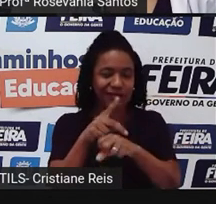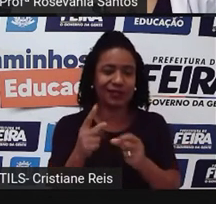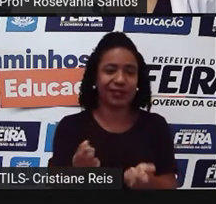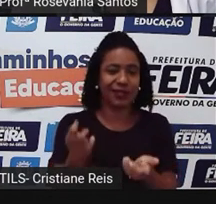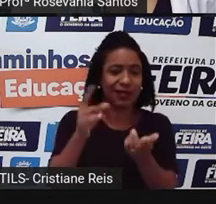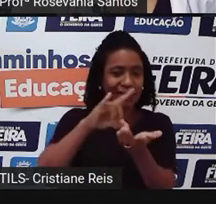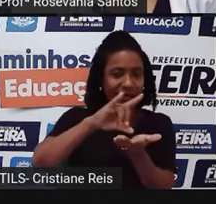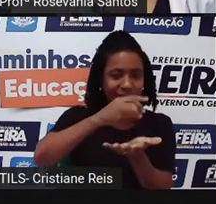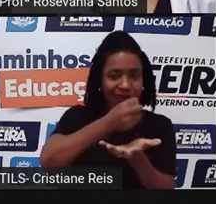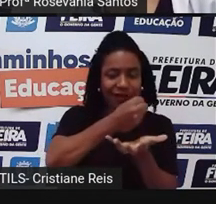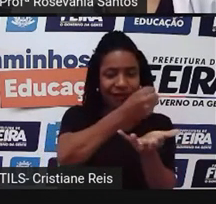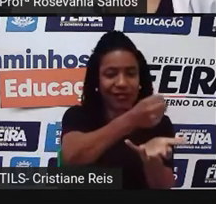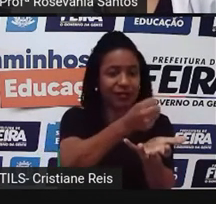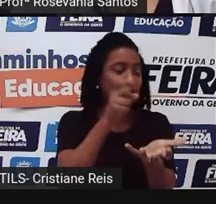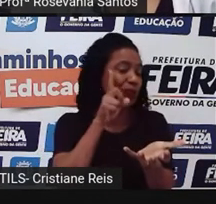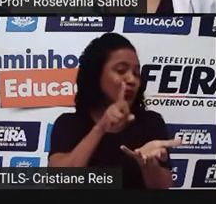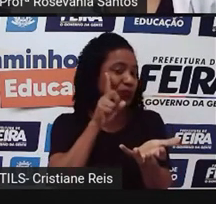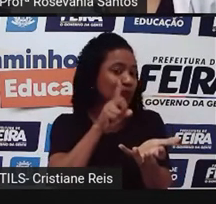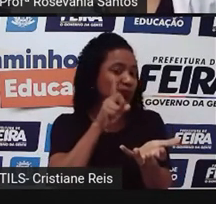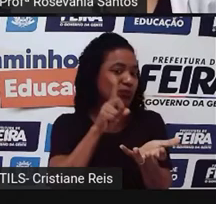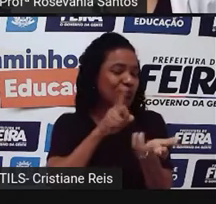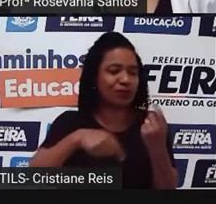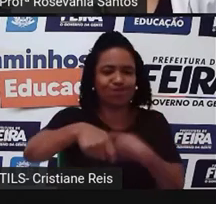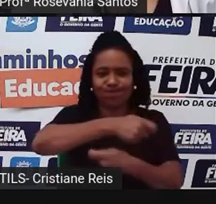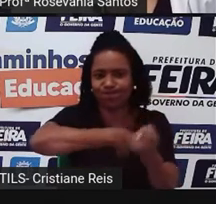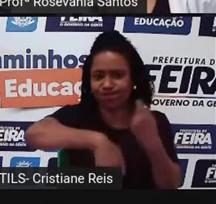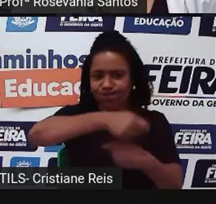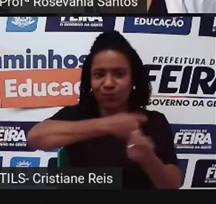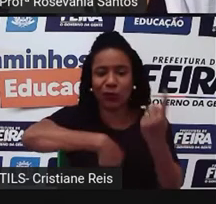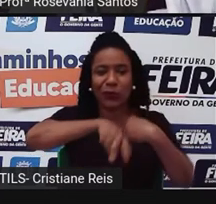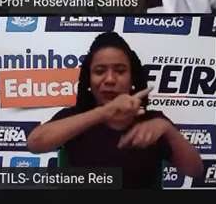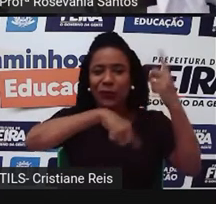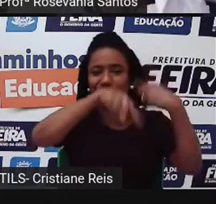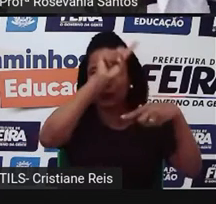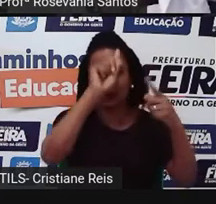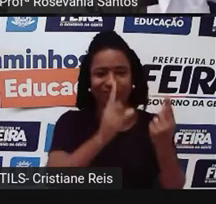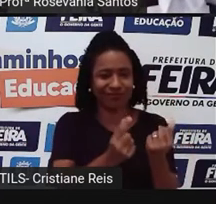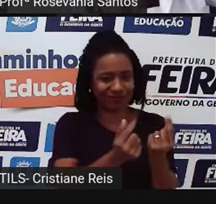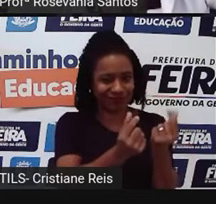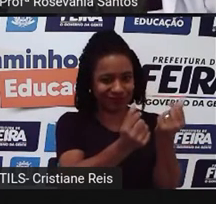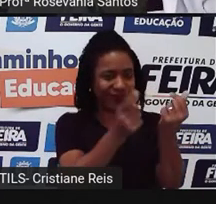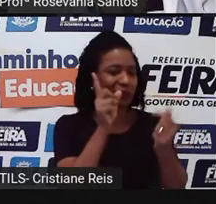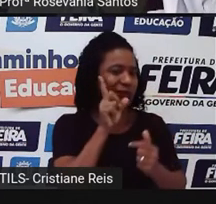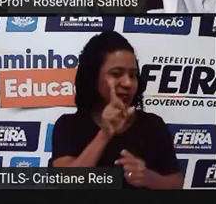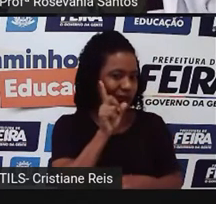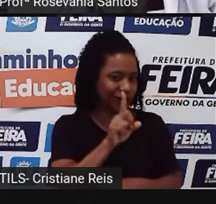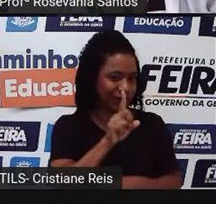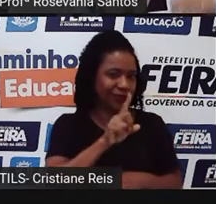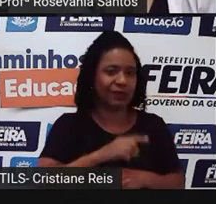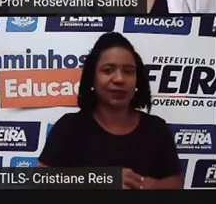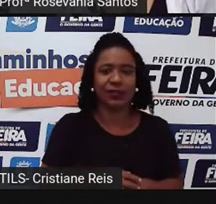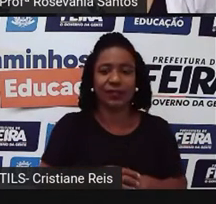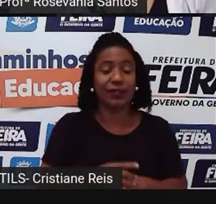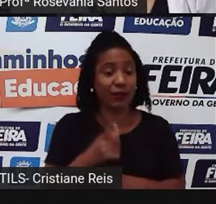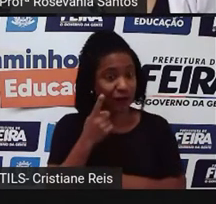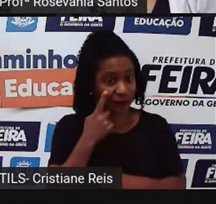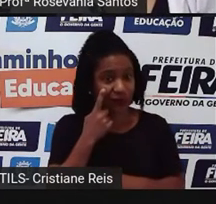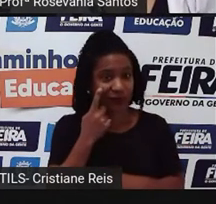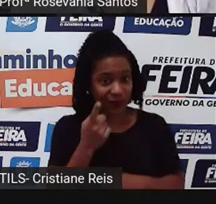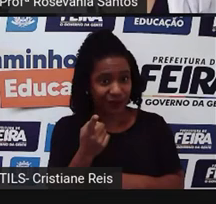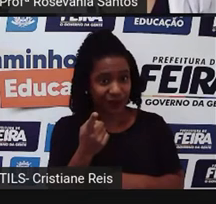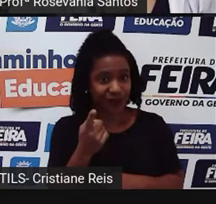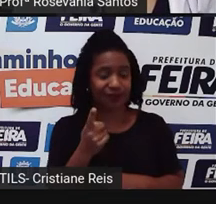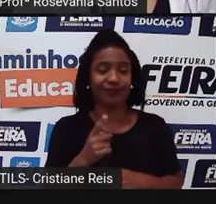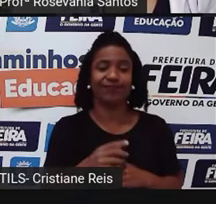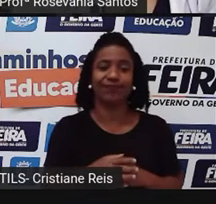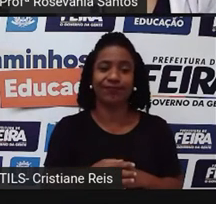tinha na figura dos Estados Unidos, tinha um predomínio maior aí nessa região. Então, vocês percebam